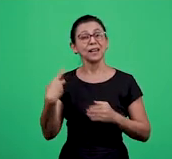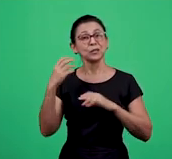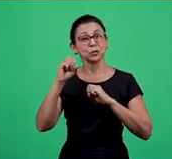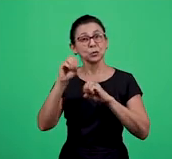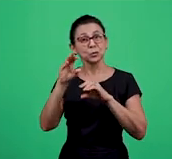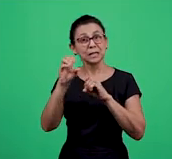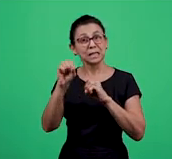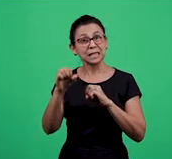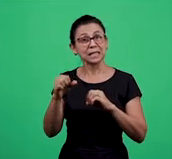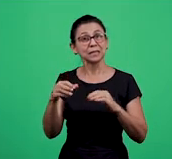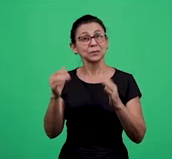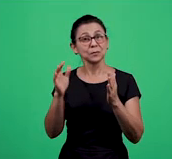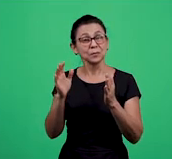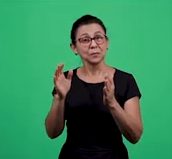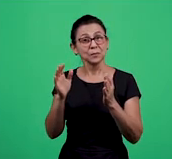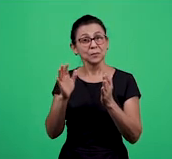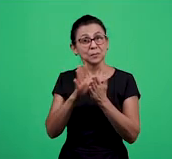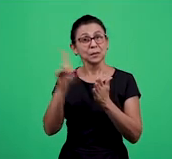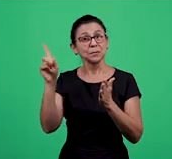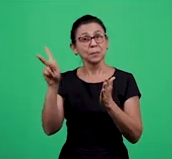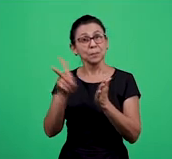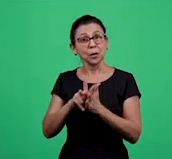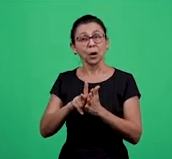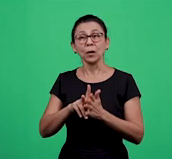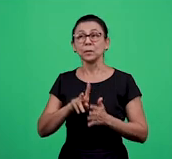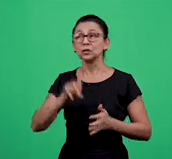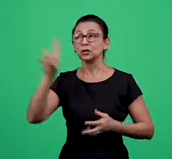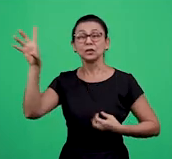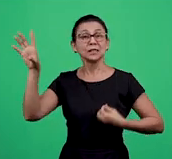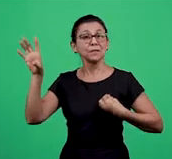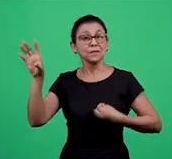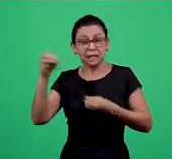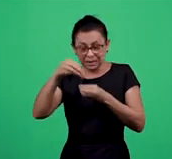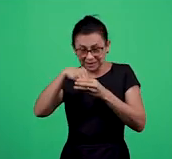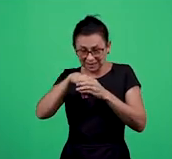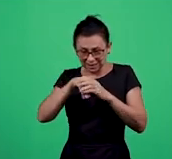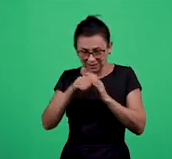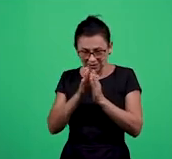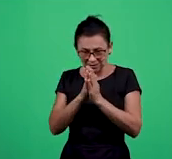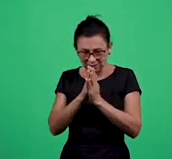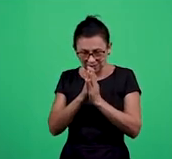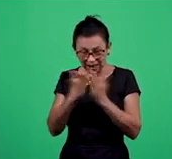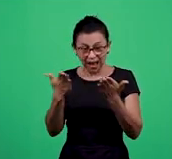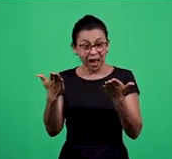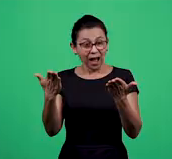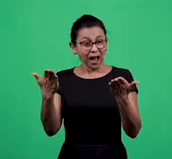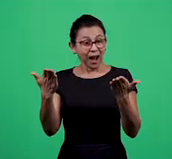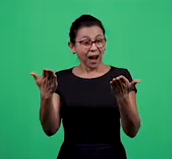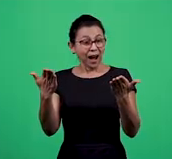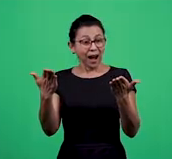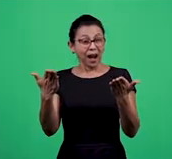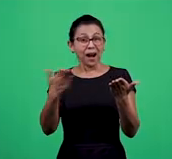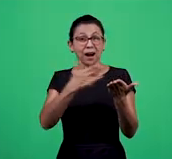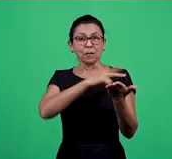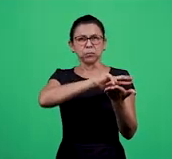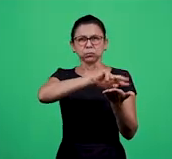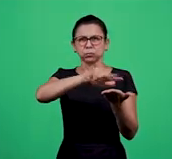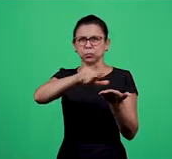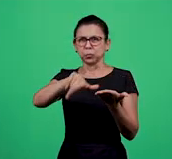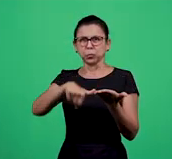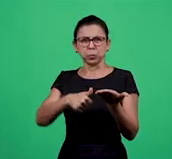da vida. Sabe por quê? Porque aqui dentro tem muitas riquezas. A palavra da